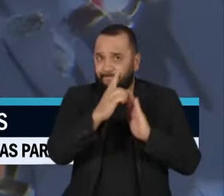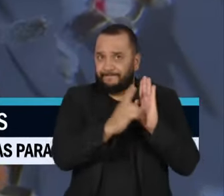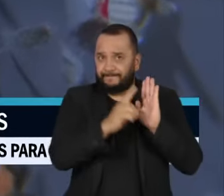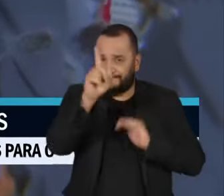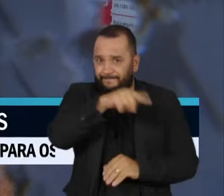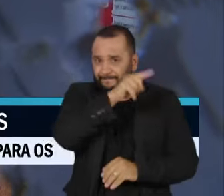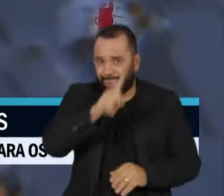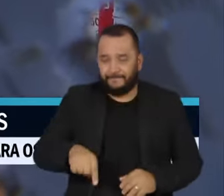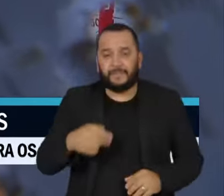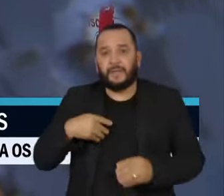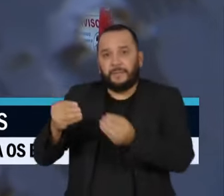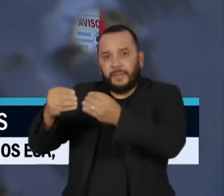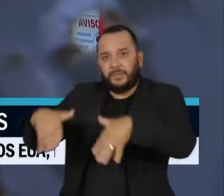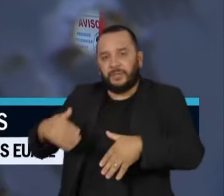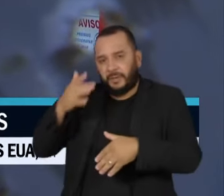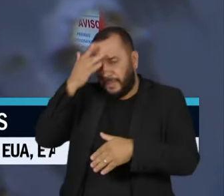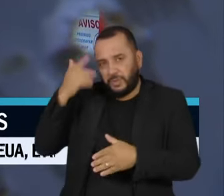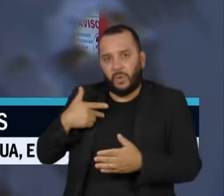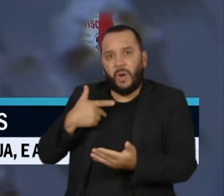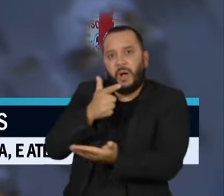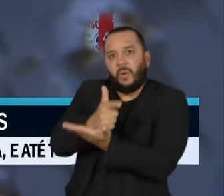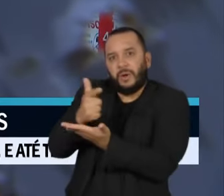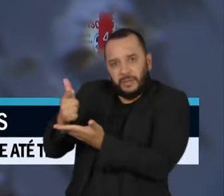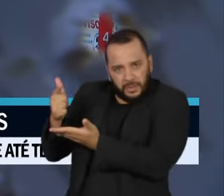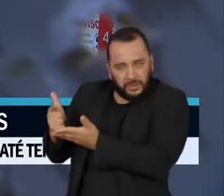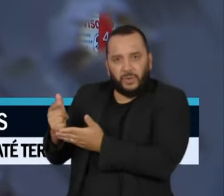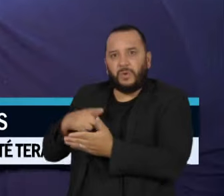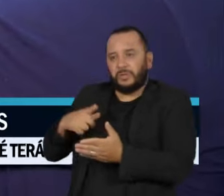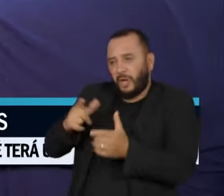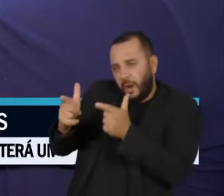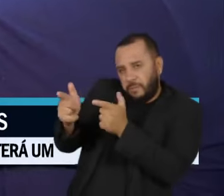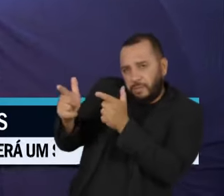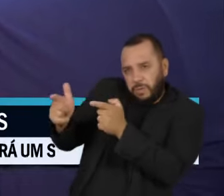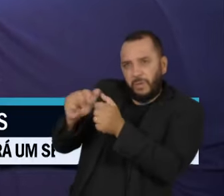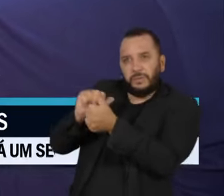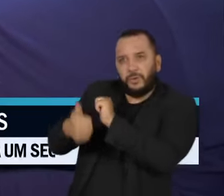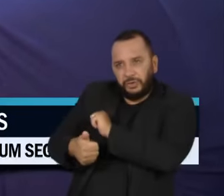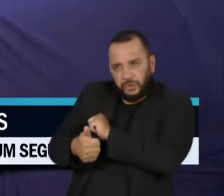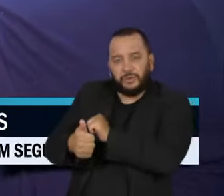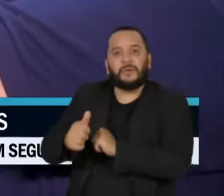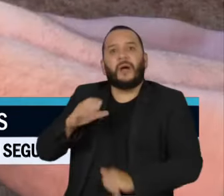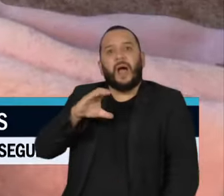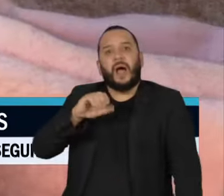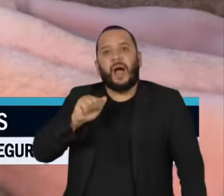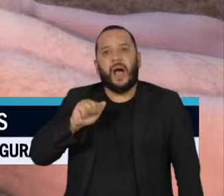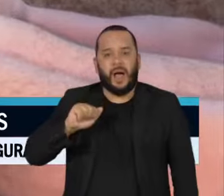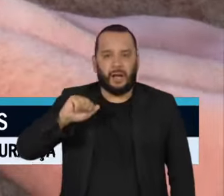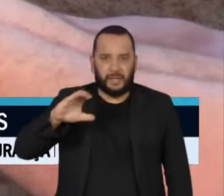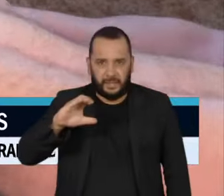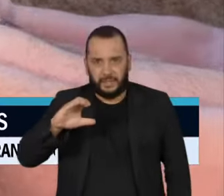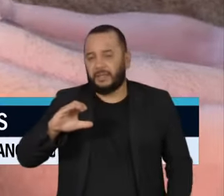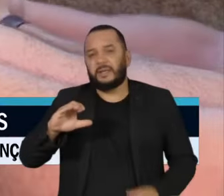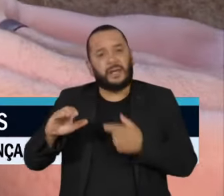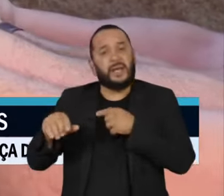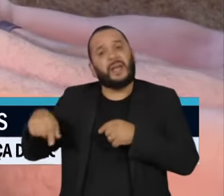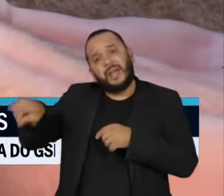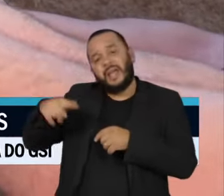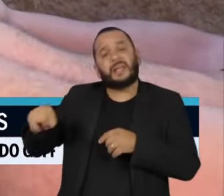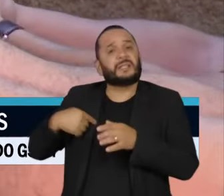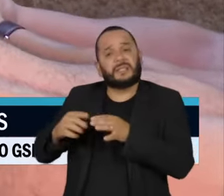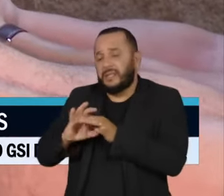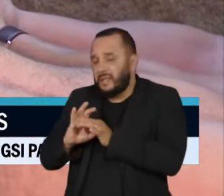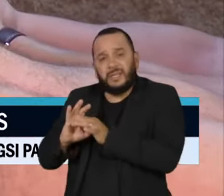diretamente colecionadores, atiradores esportivos e caçadores, os chamados CACs. A categoria teve o acesso e o transporte de